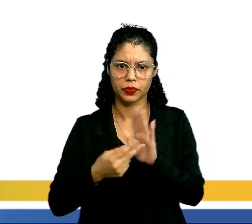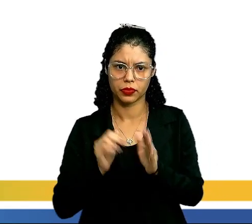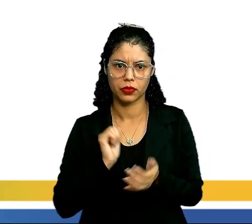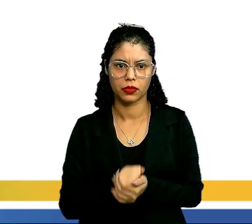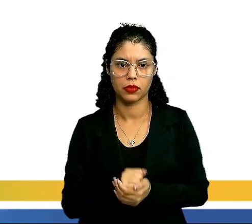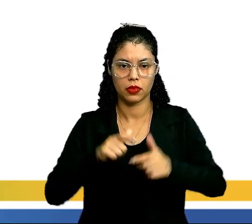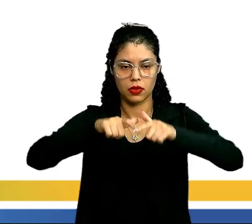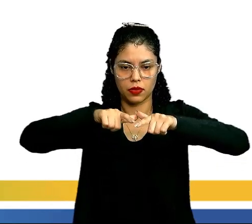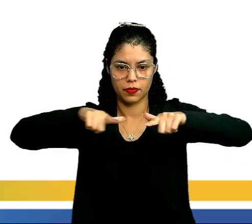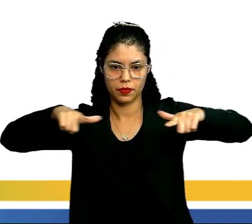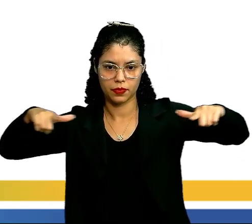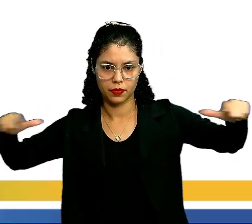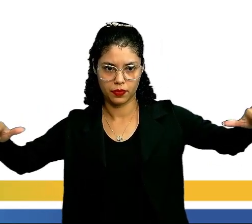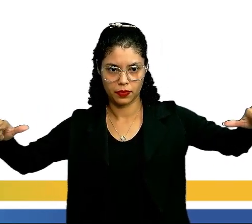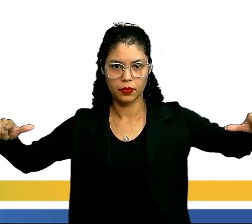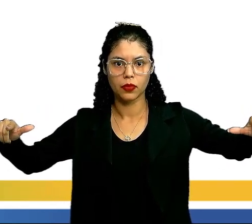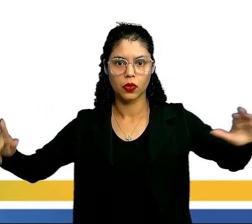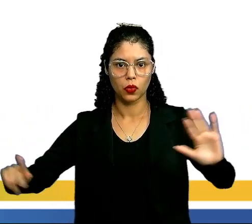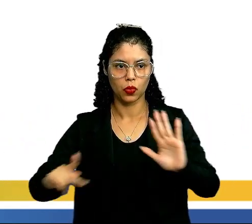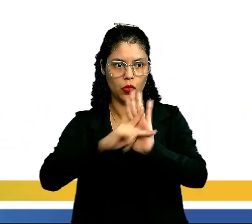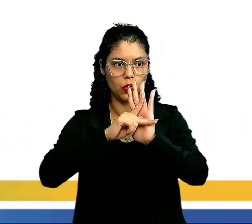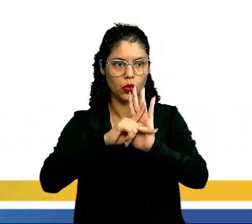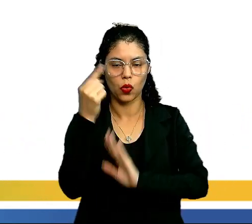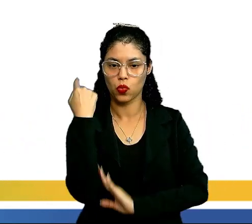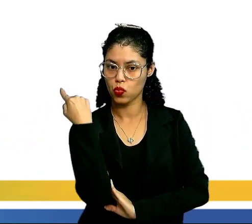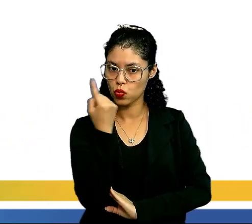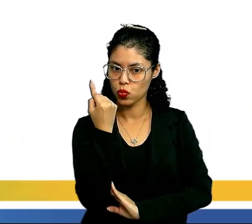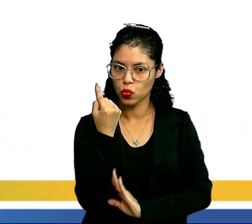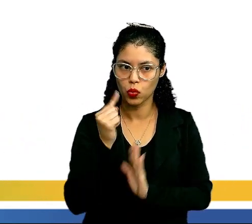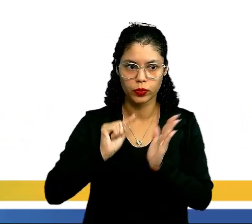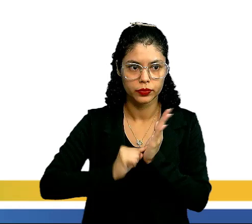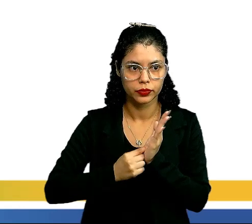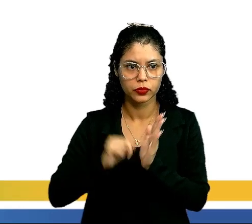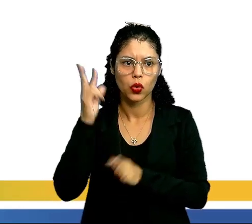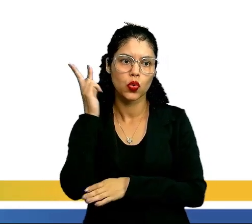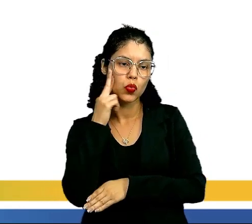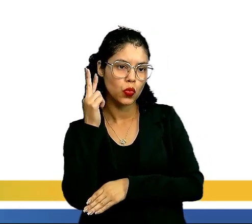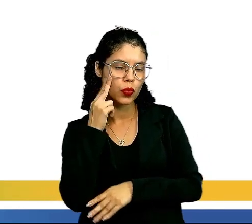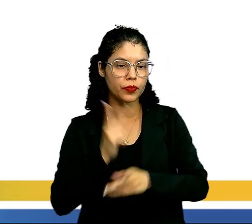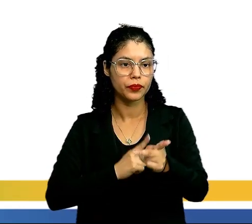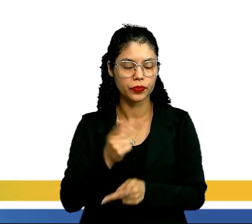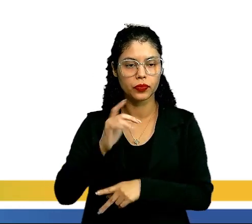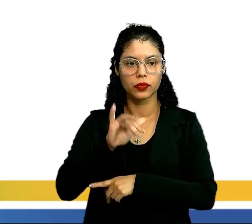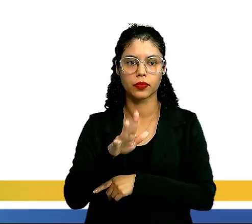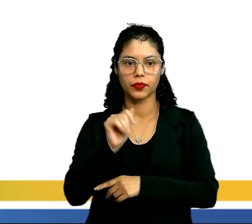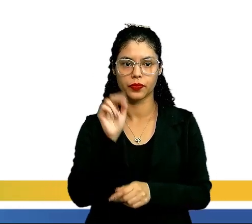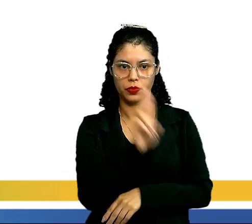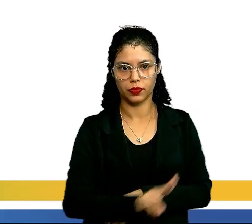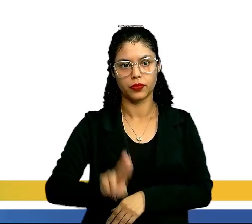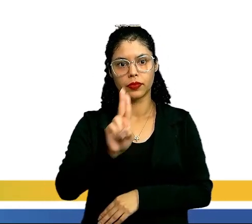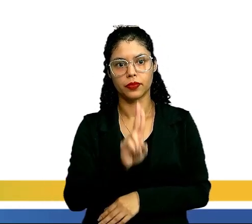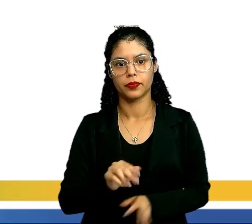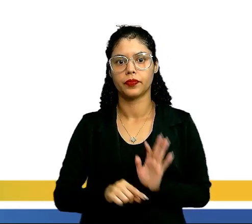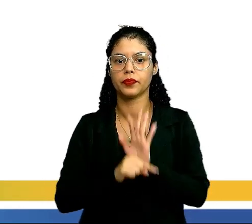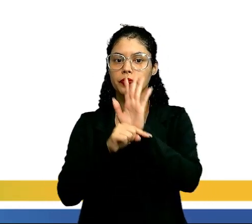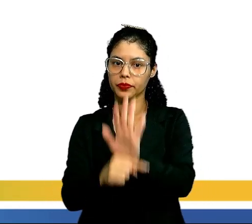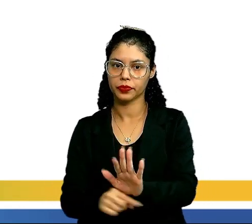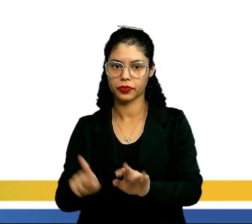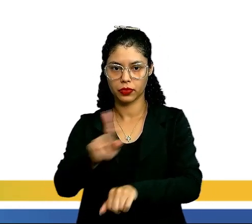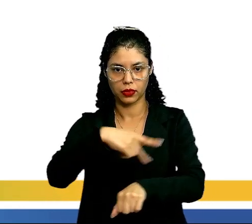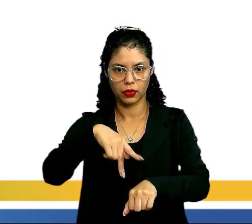as retas originadas de um único ponto, normalmente a projeção cônica é usada